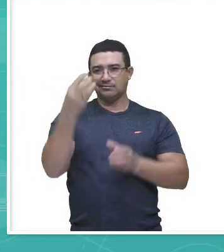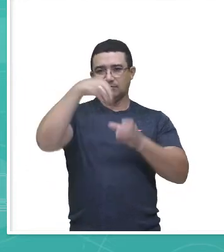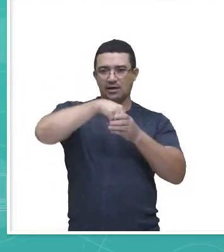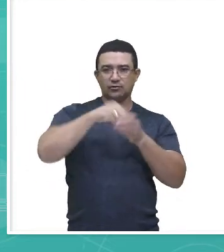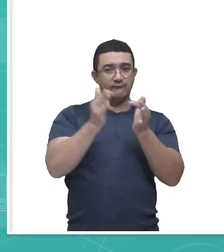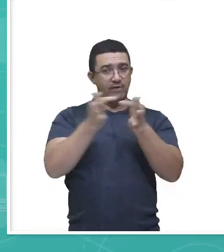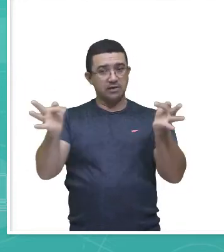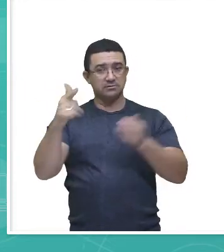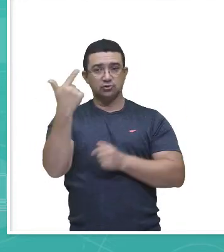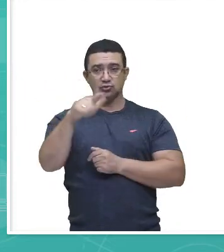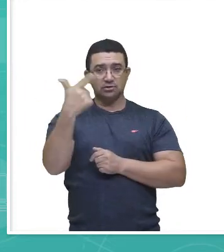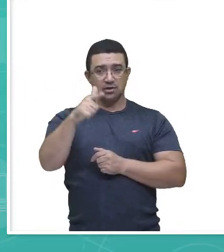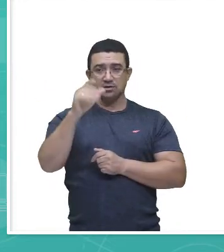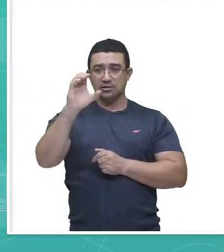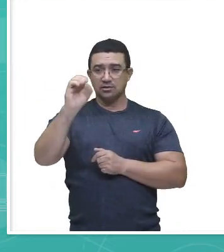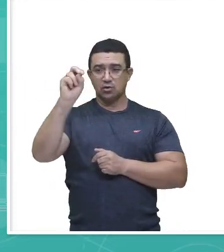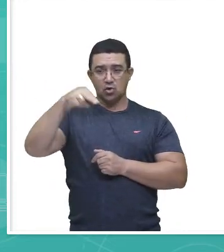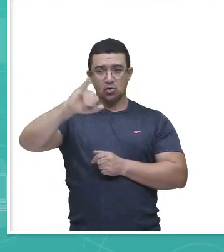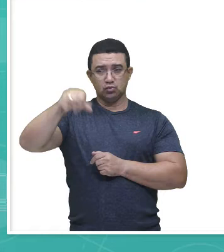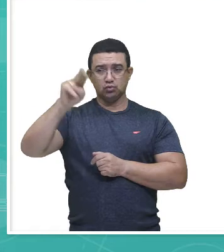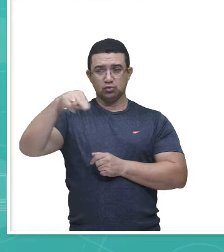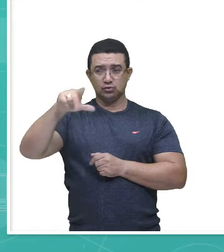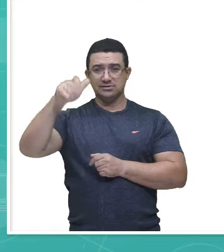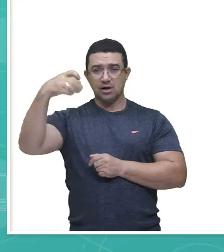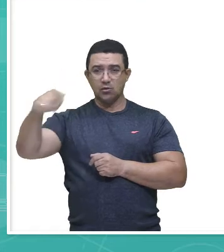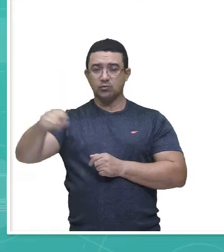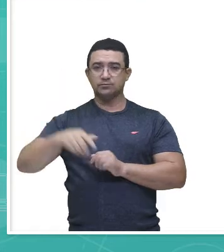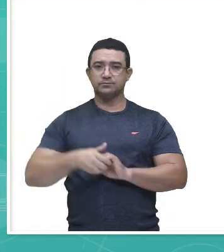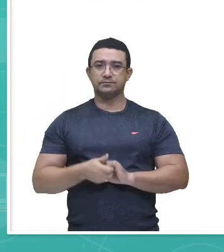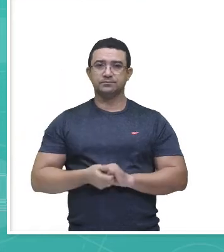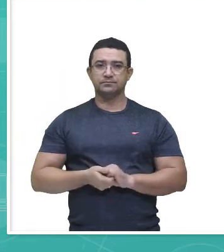oração coordenada,